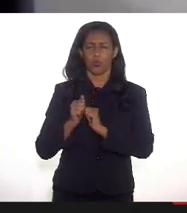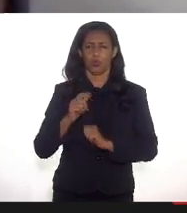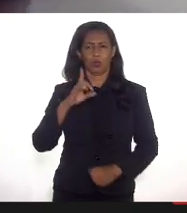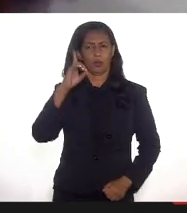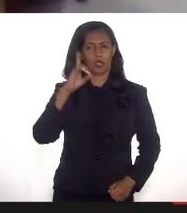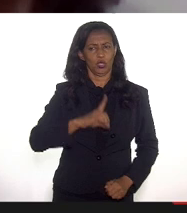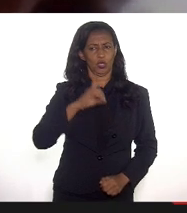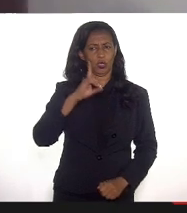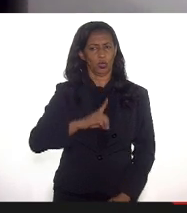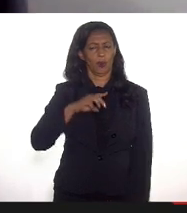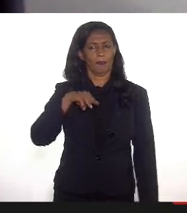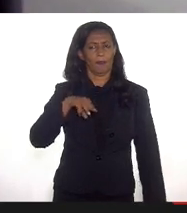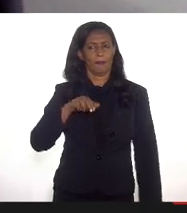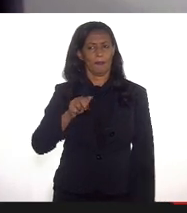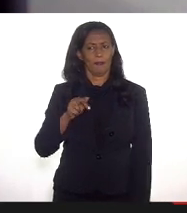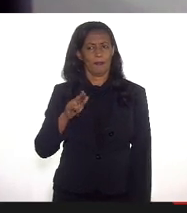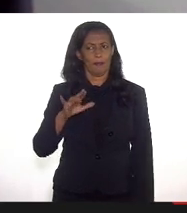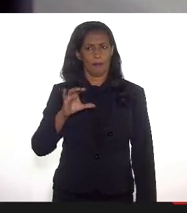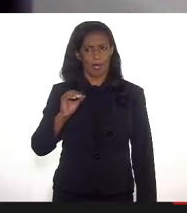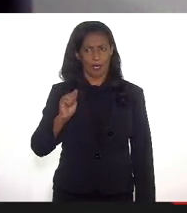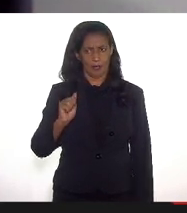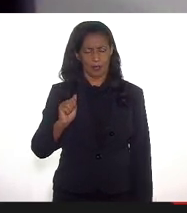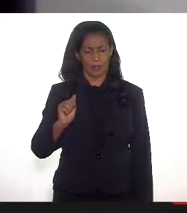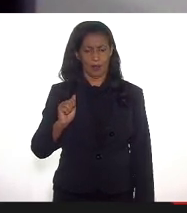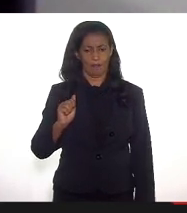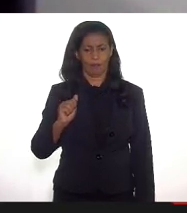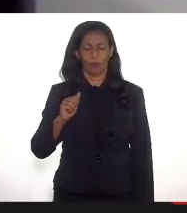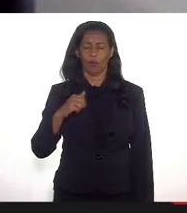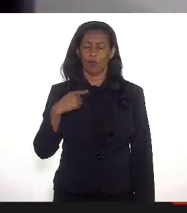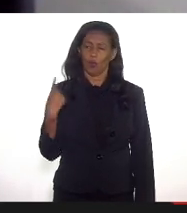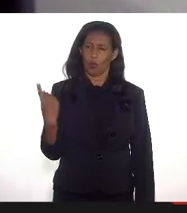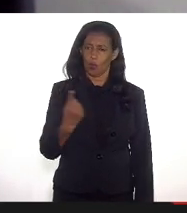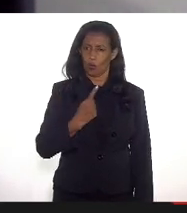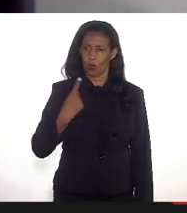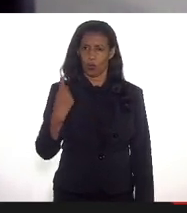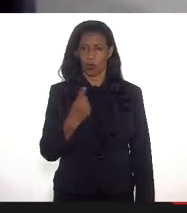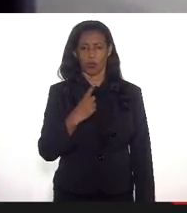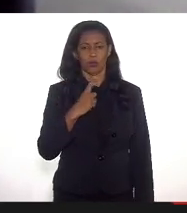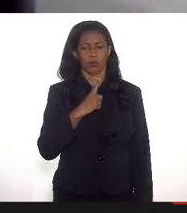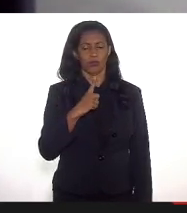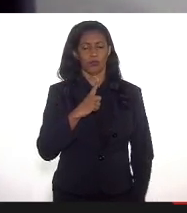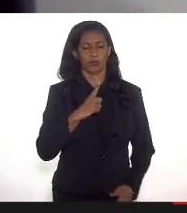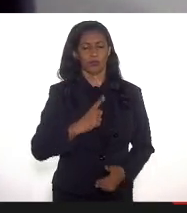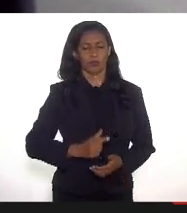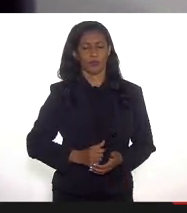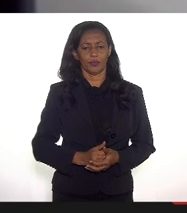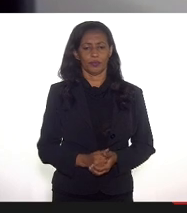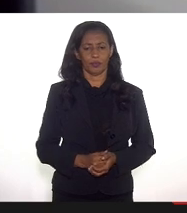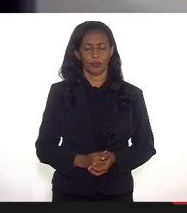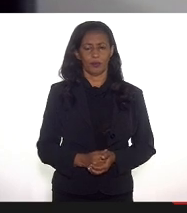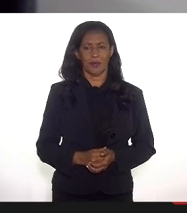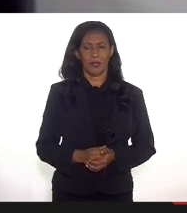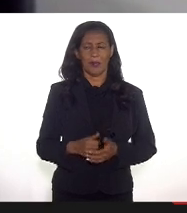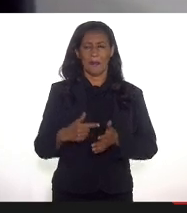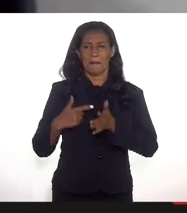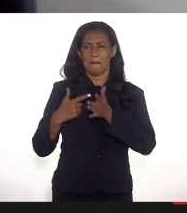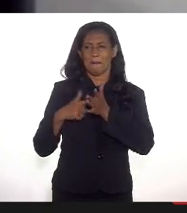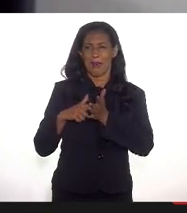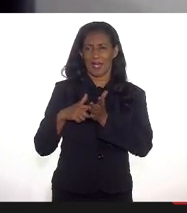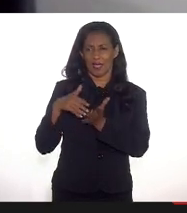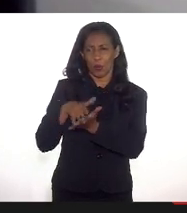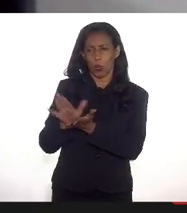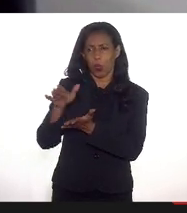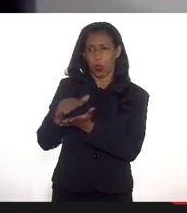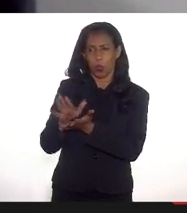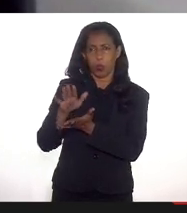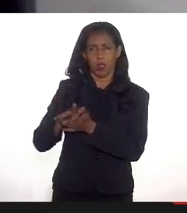professora Márcia Farinato. Nós tivemos quebra de máquina de xerox,